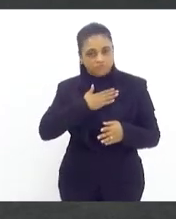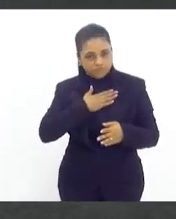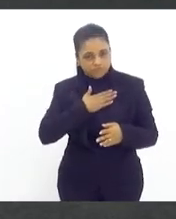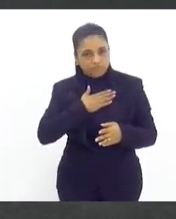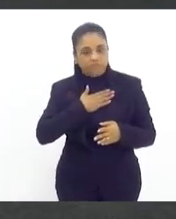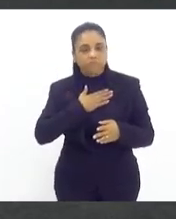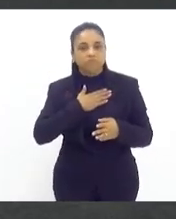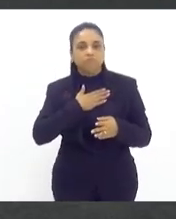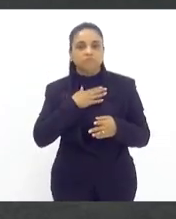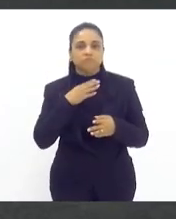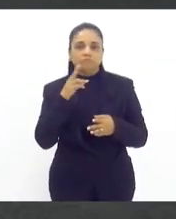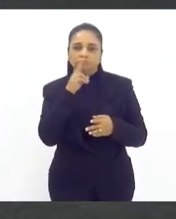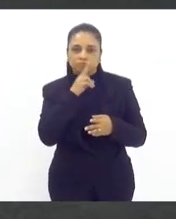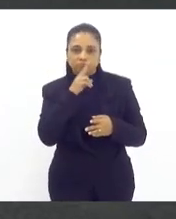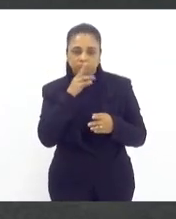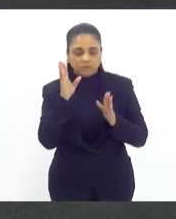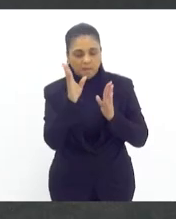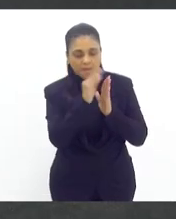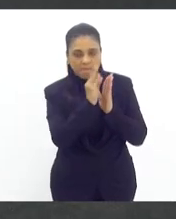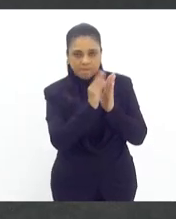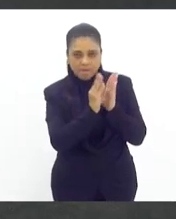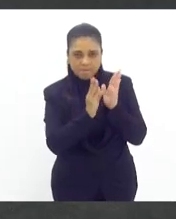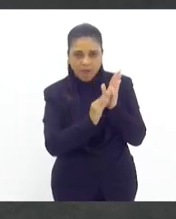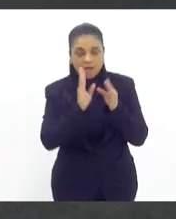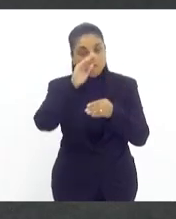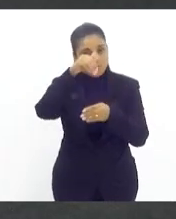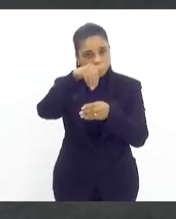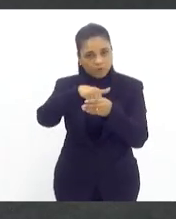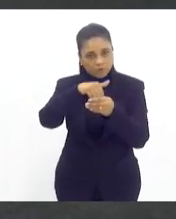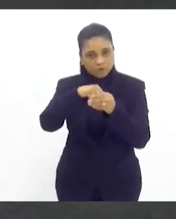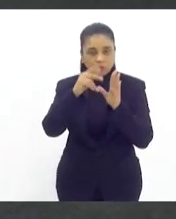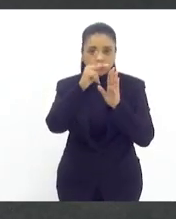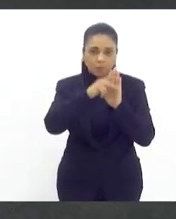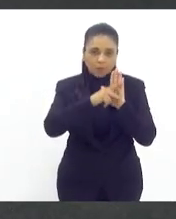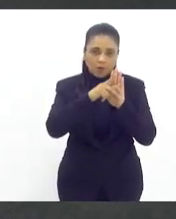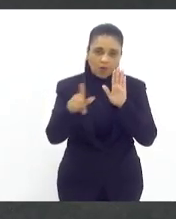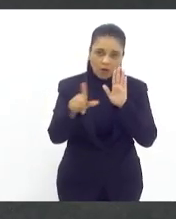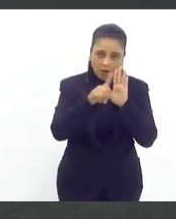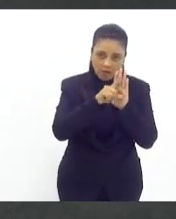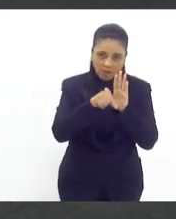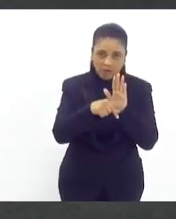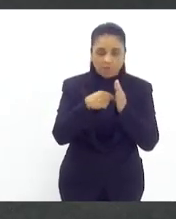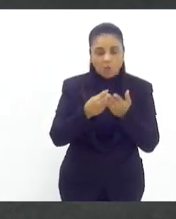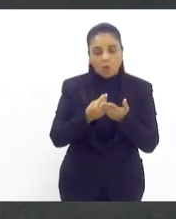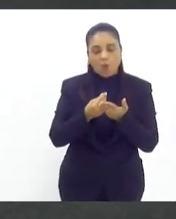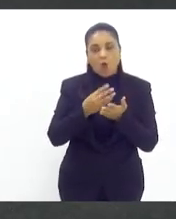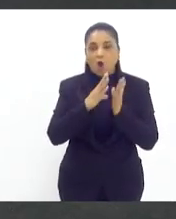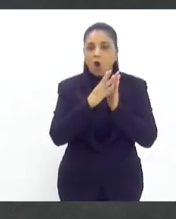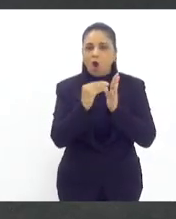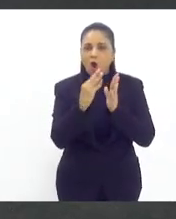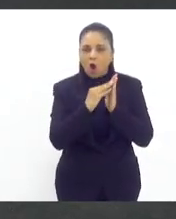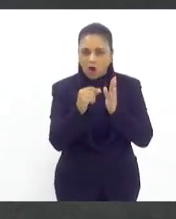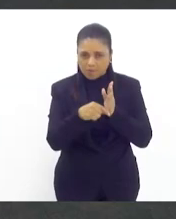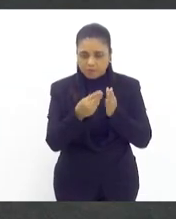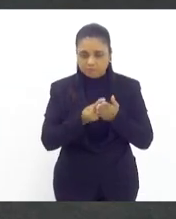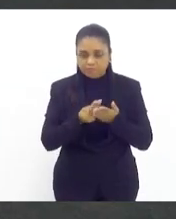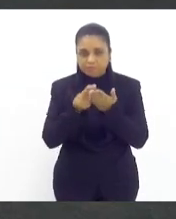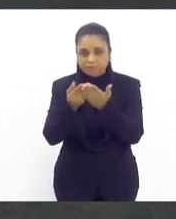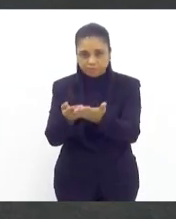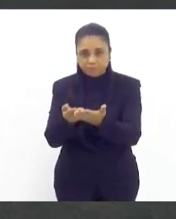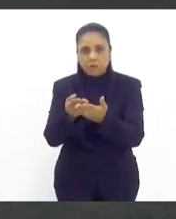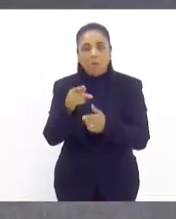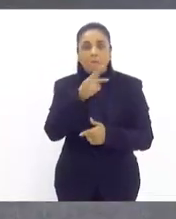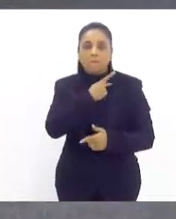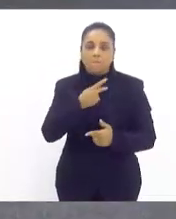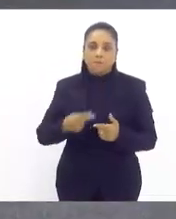colocar na próxima semana em Pauta a votação desse projeto de lei vou passar aqui a cópia ao presidente da Comissão de